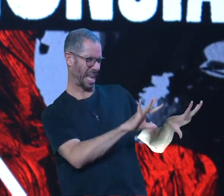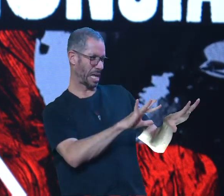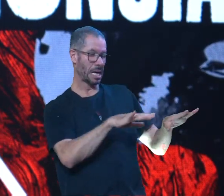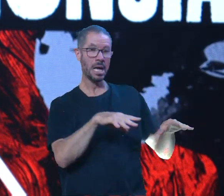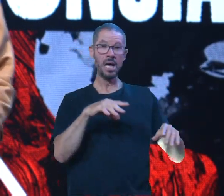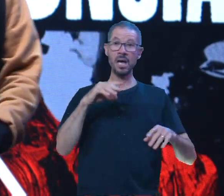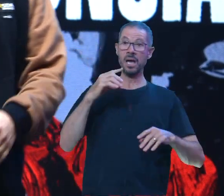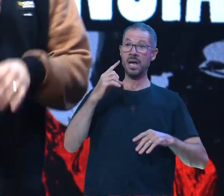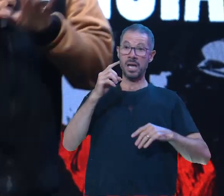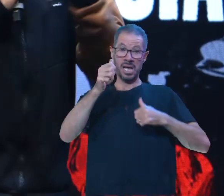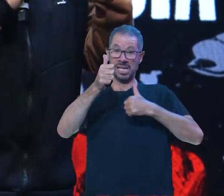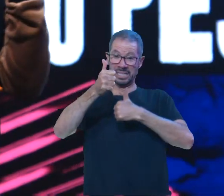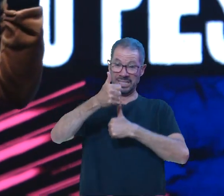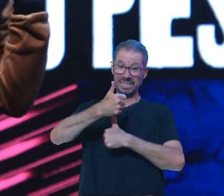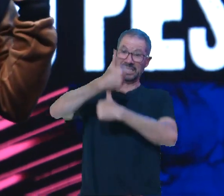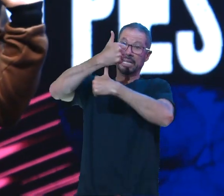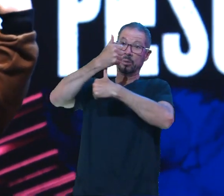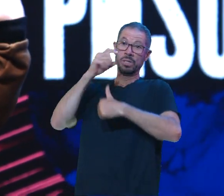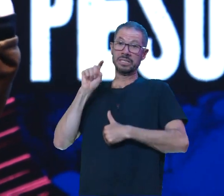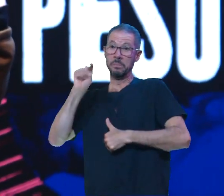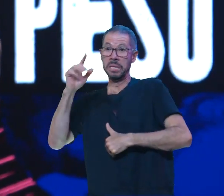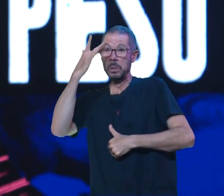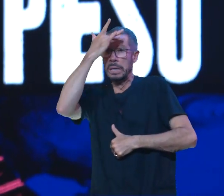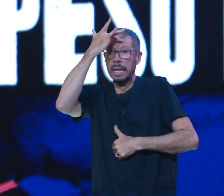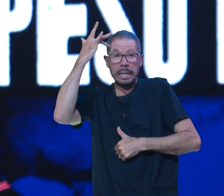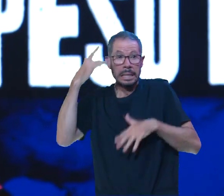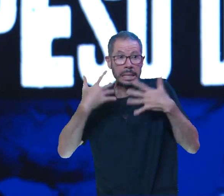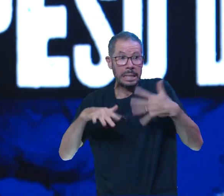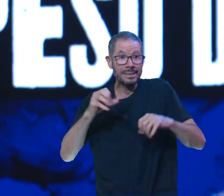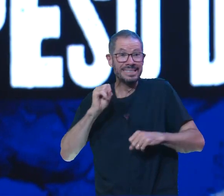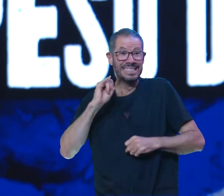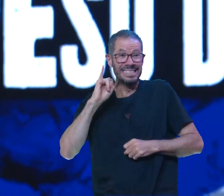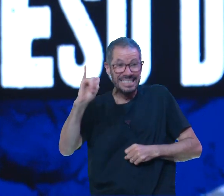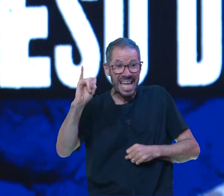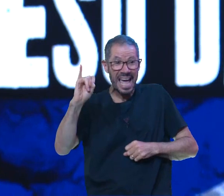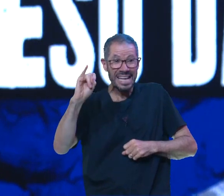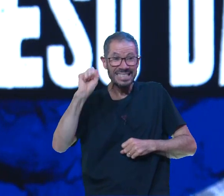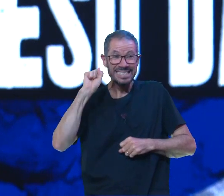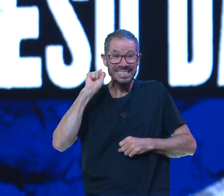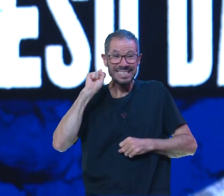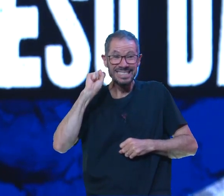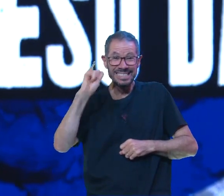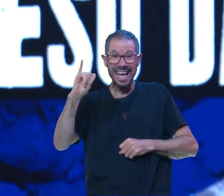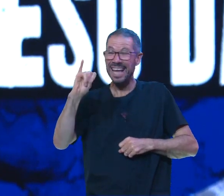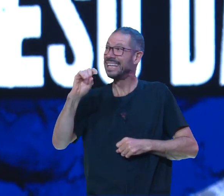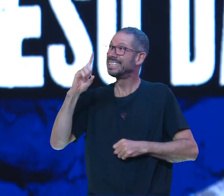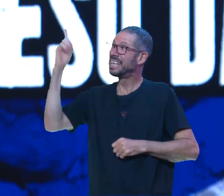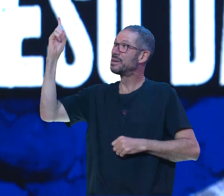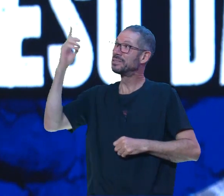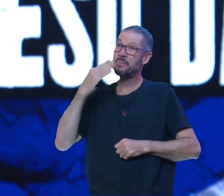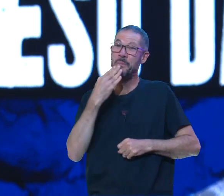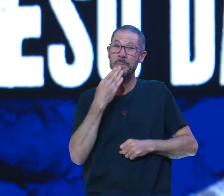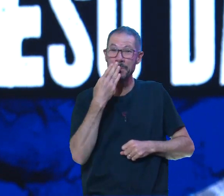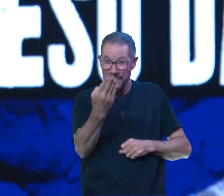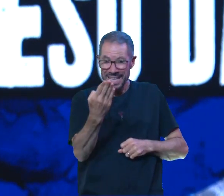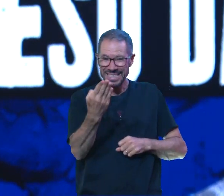mil seguidores. Eu não pedi nada. Mas se lembra a condição, Deus te pedisse.